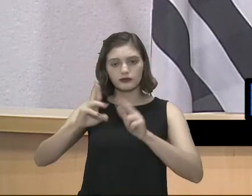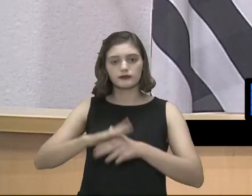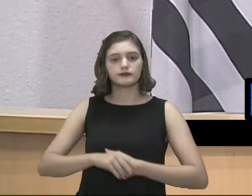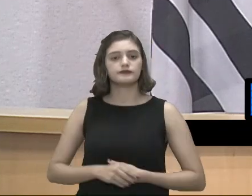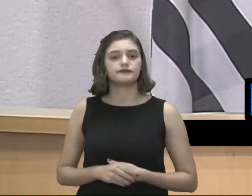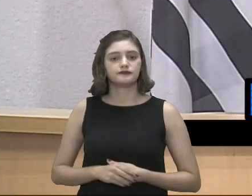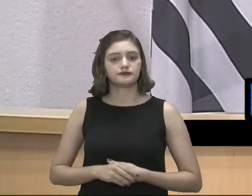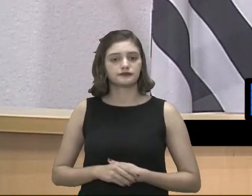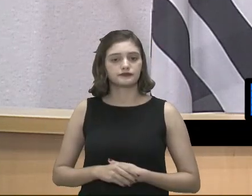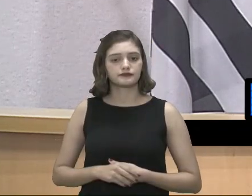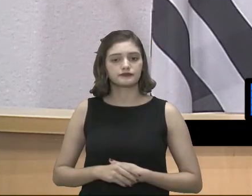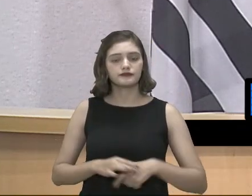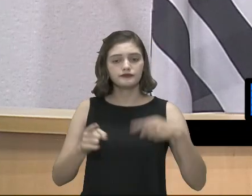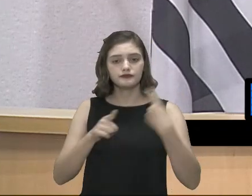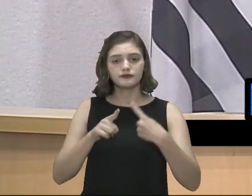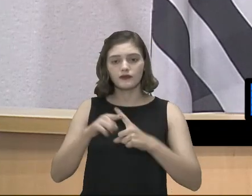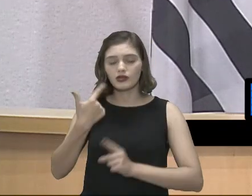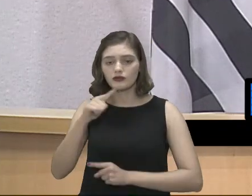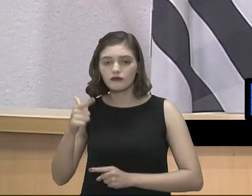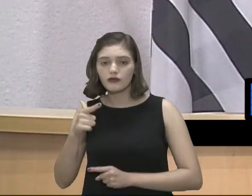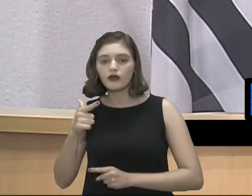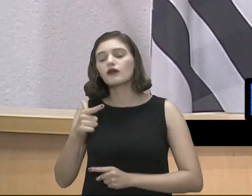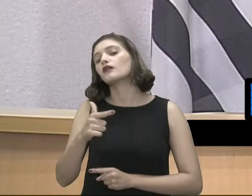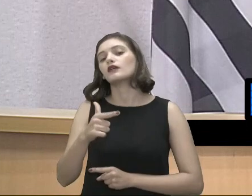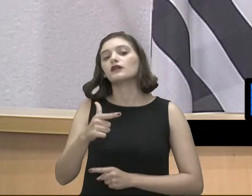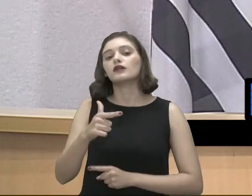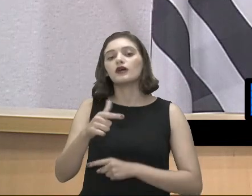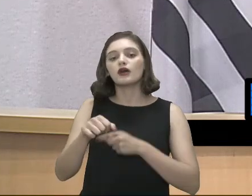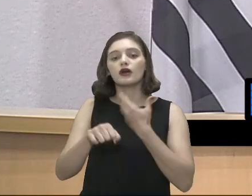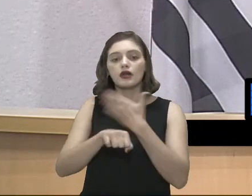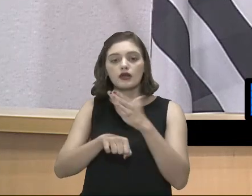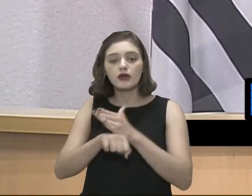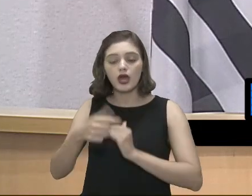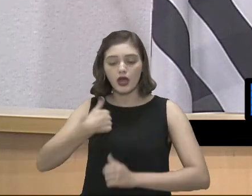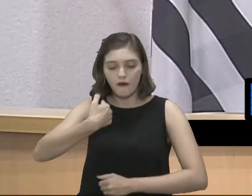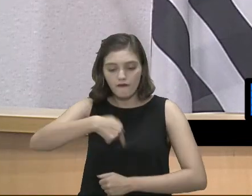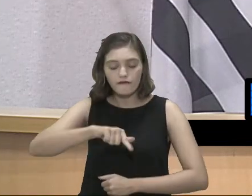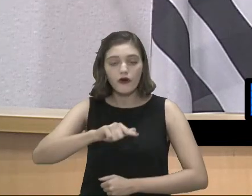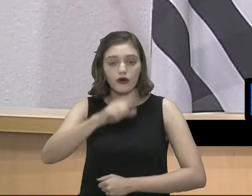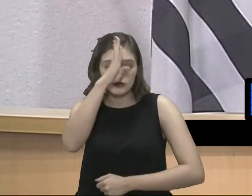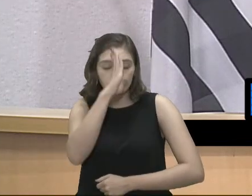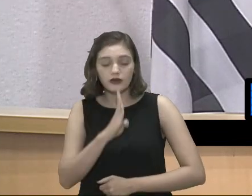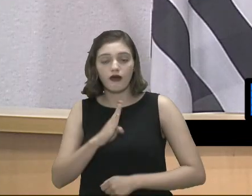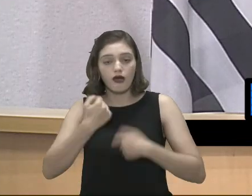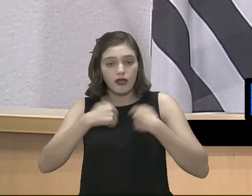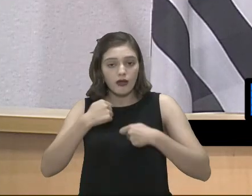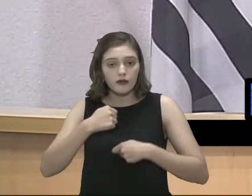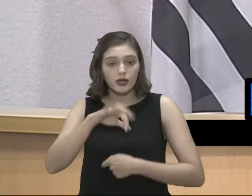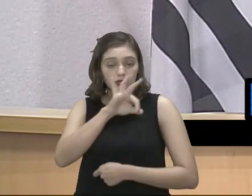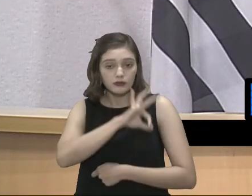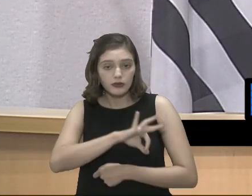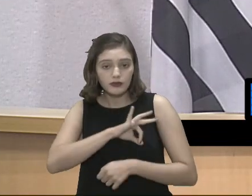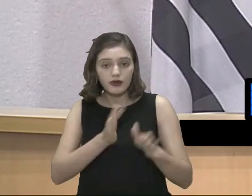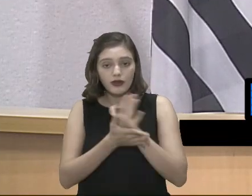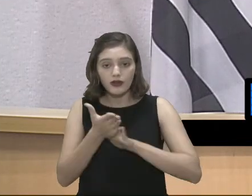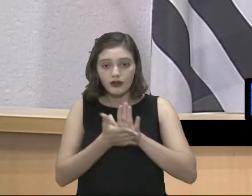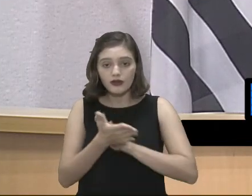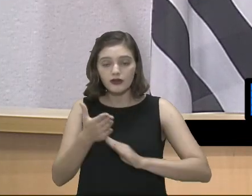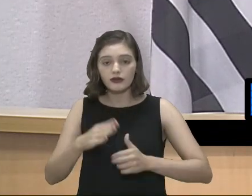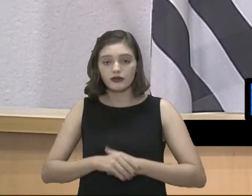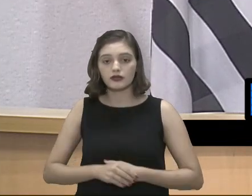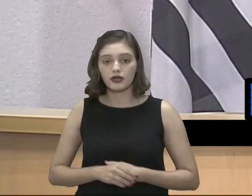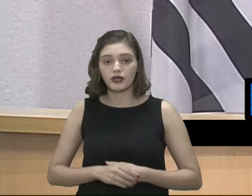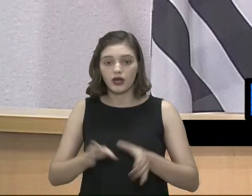entendeu? Aonde, porque se não tem treinamento, me chama, eu vou de graça. Eu não preciso que me paga. Daí eu te dou